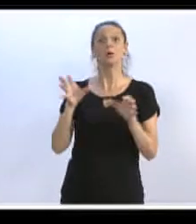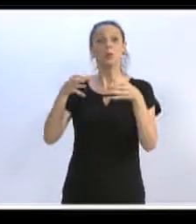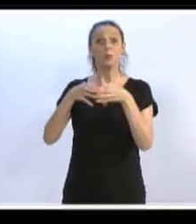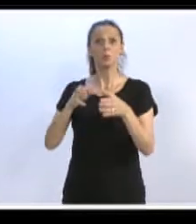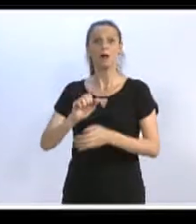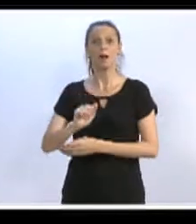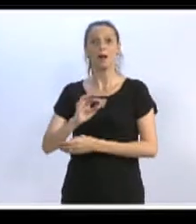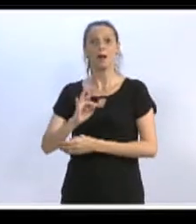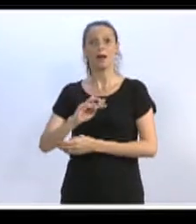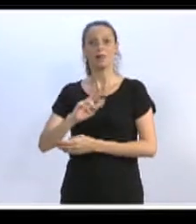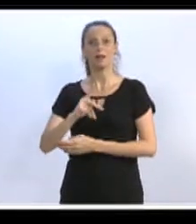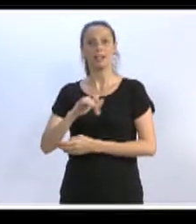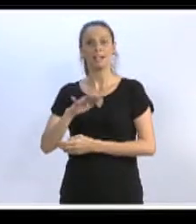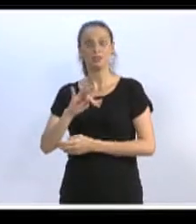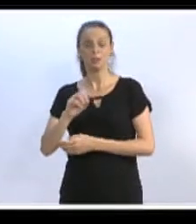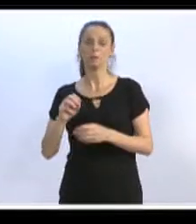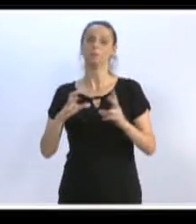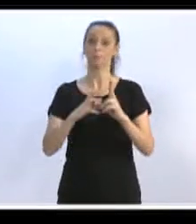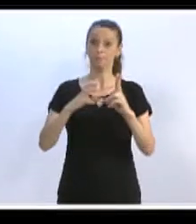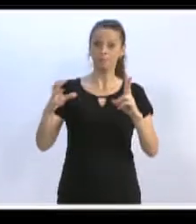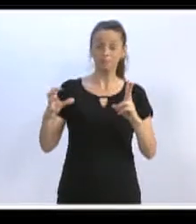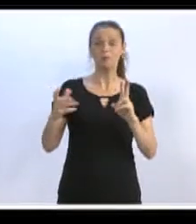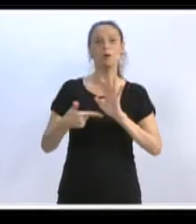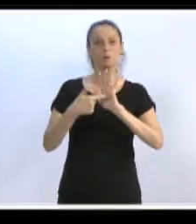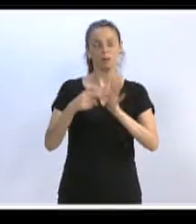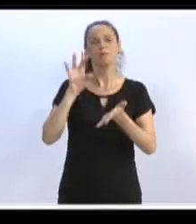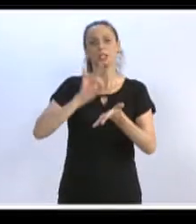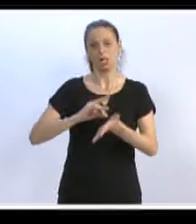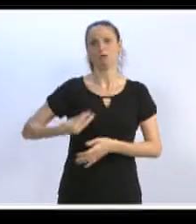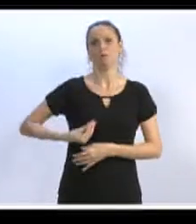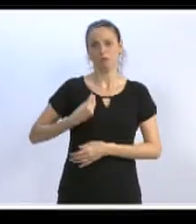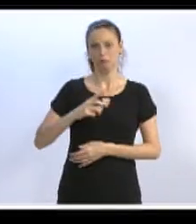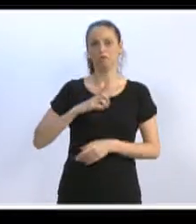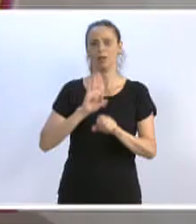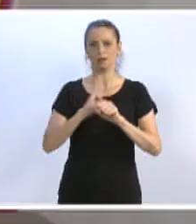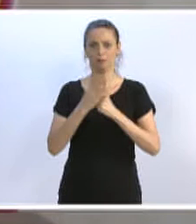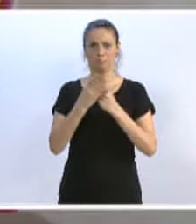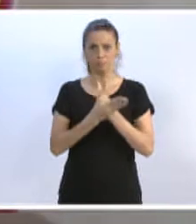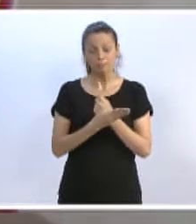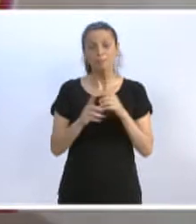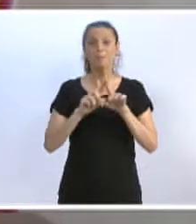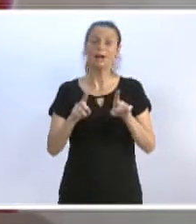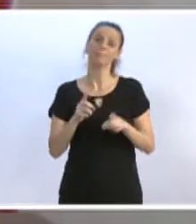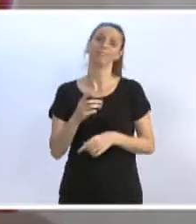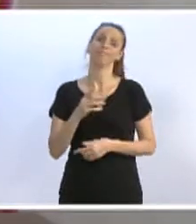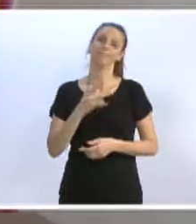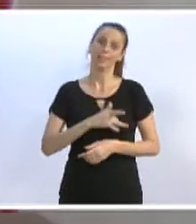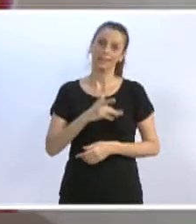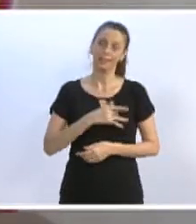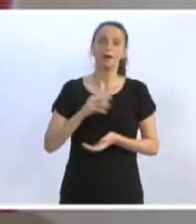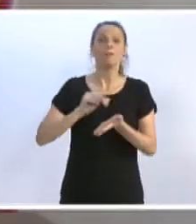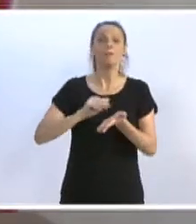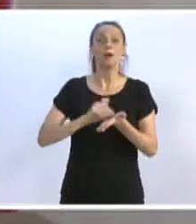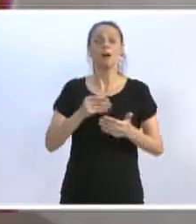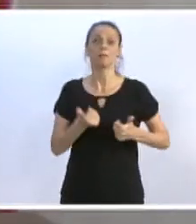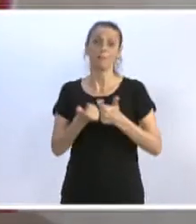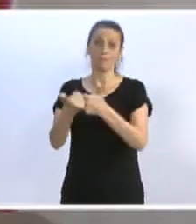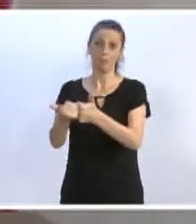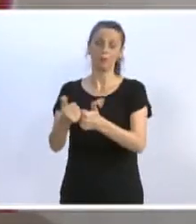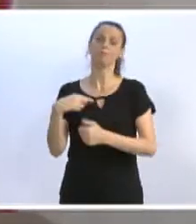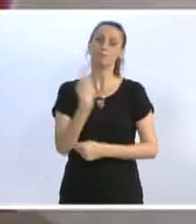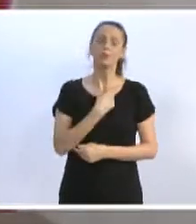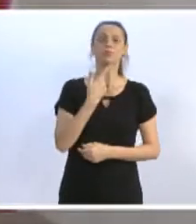velha grande mais um sinal que velha grande existe o esporte é sensacional pena que sempre faltou apoio e não temos como ajudar como